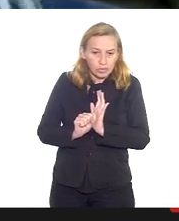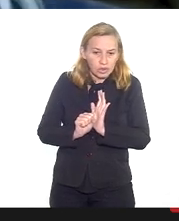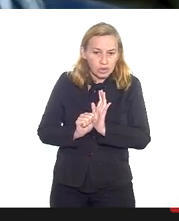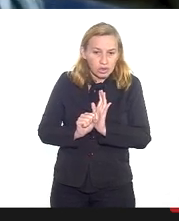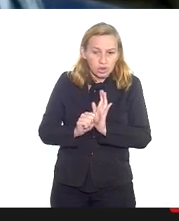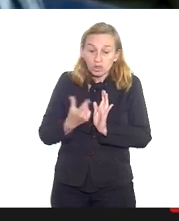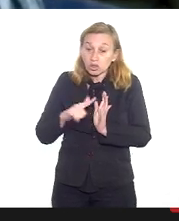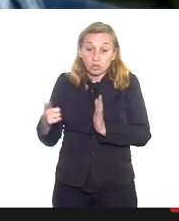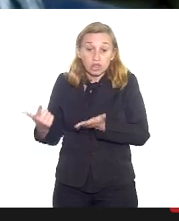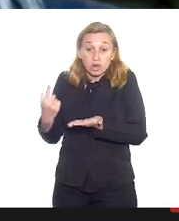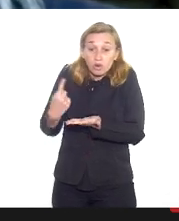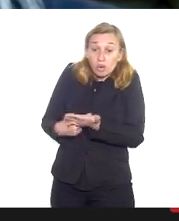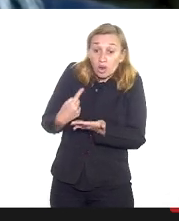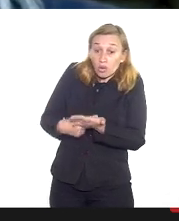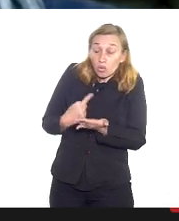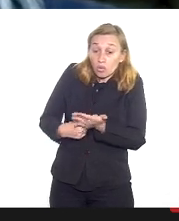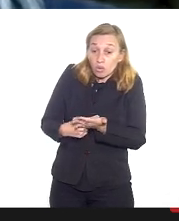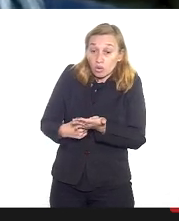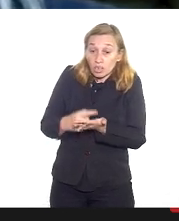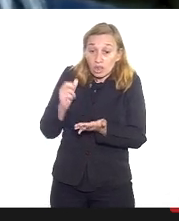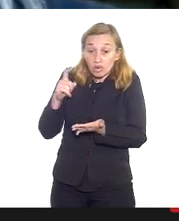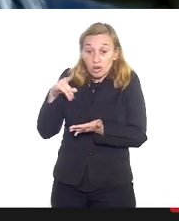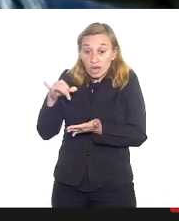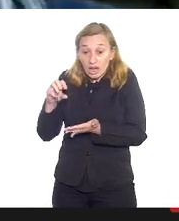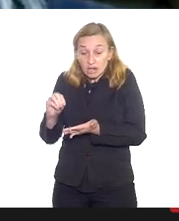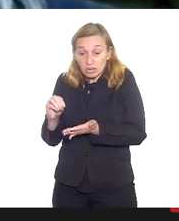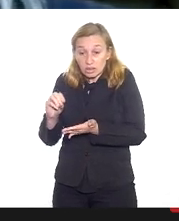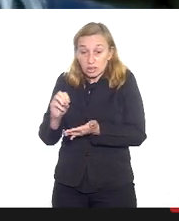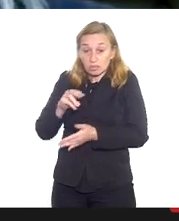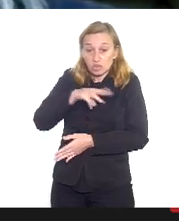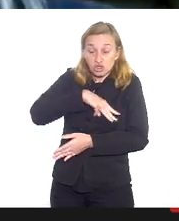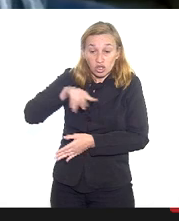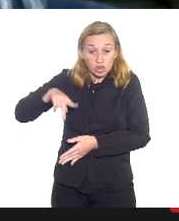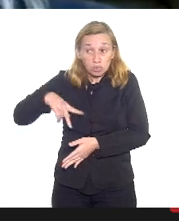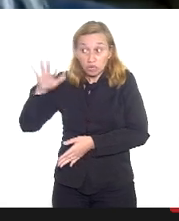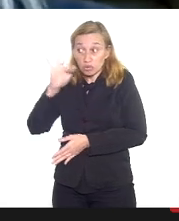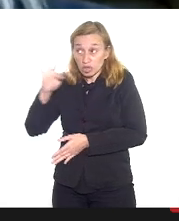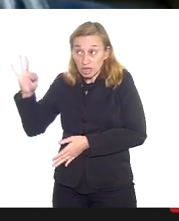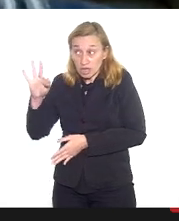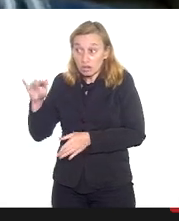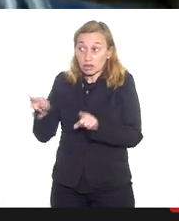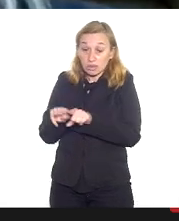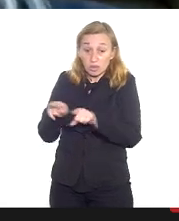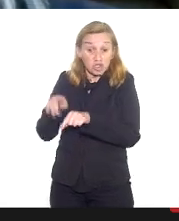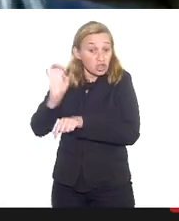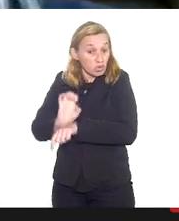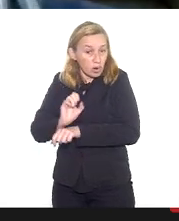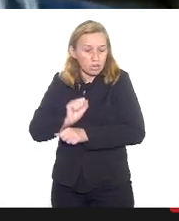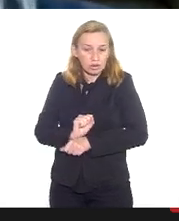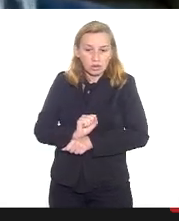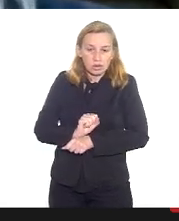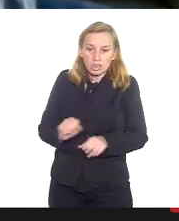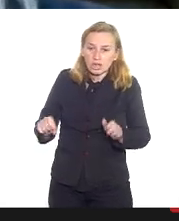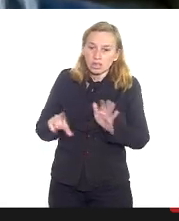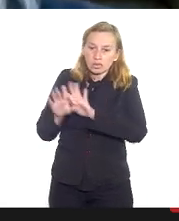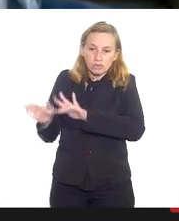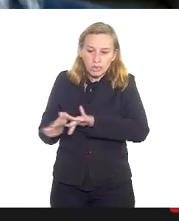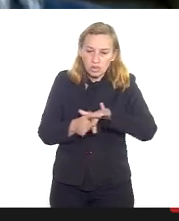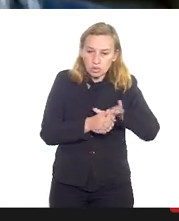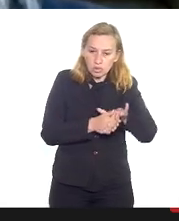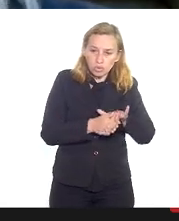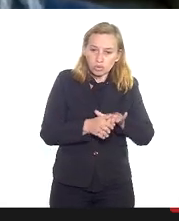nenhum acordo seria homologado sem a anuência dos Ministérios Públicos Federal e Estadual. A lei passou no